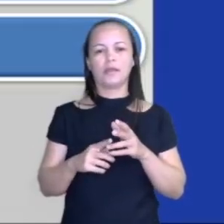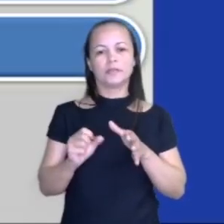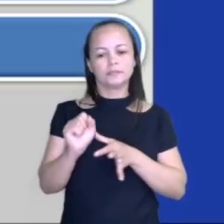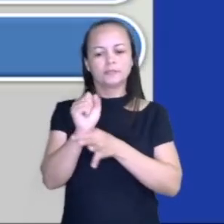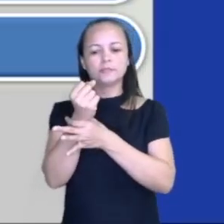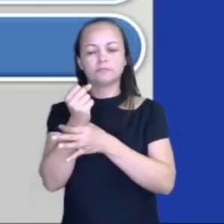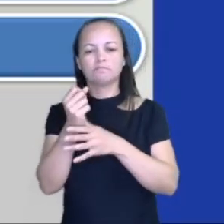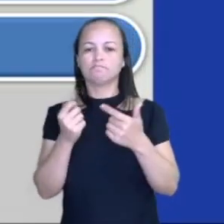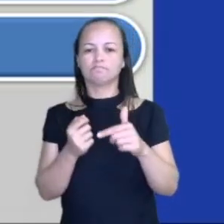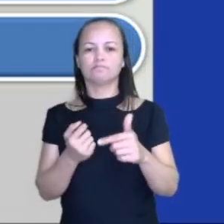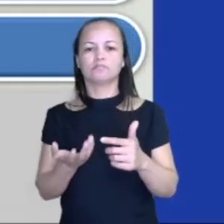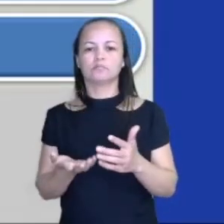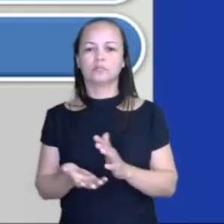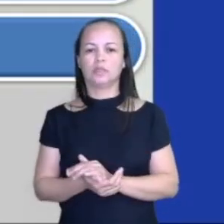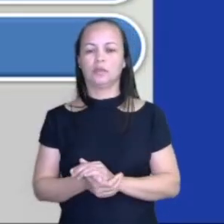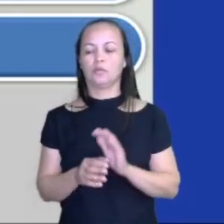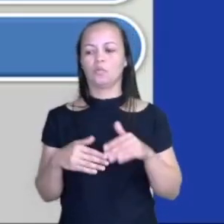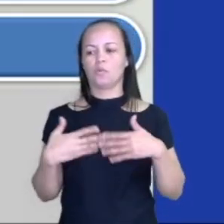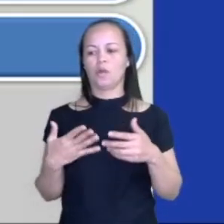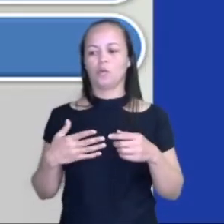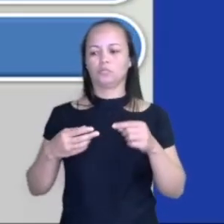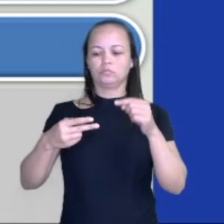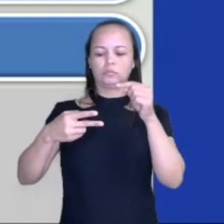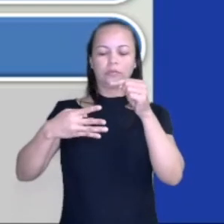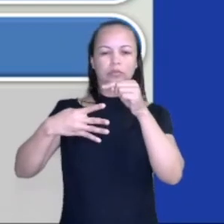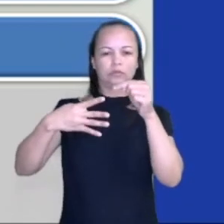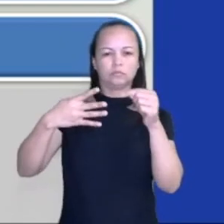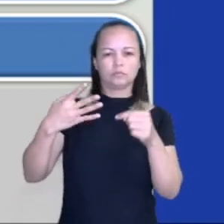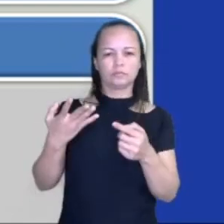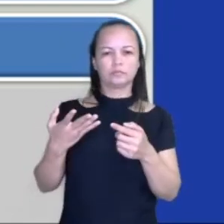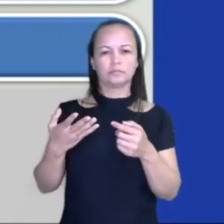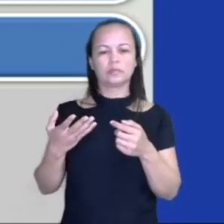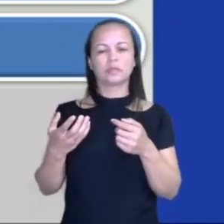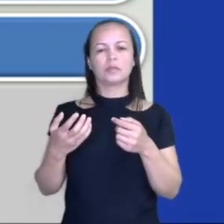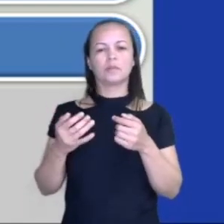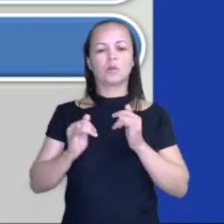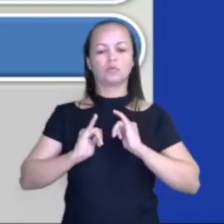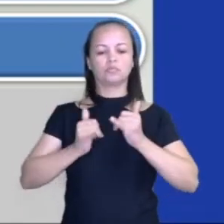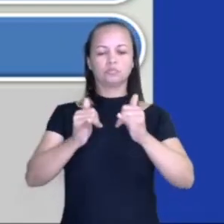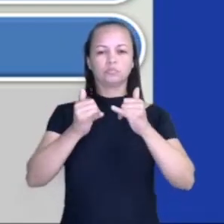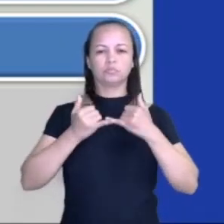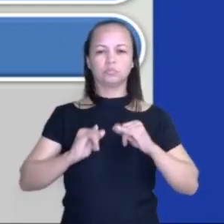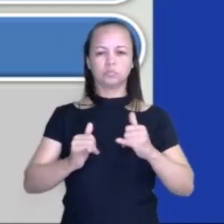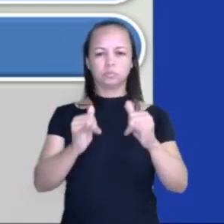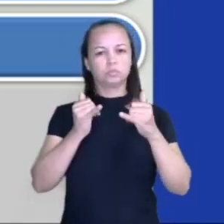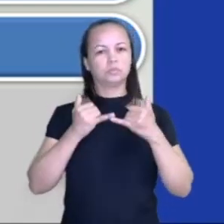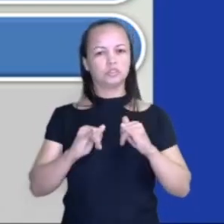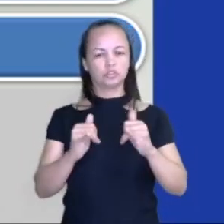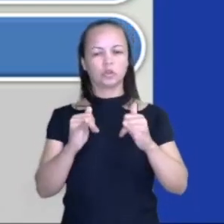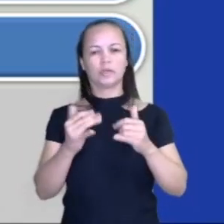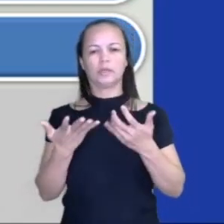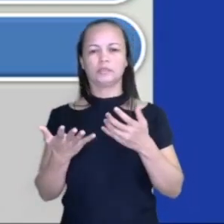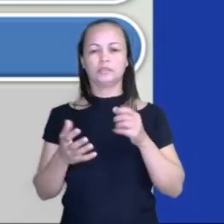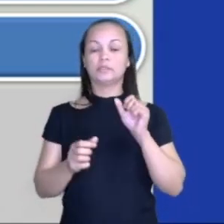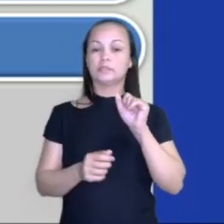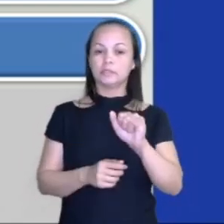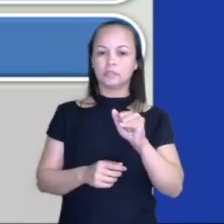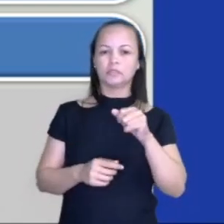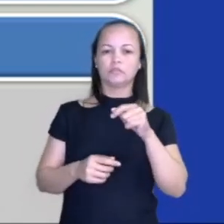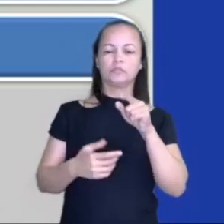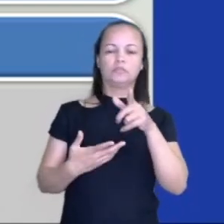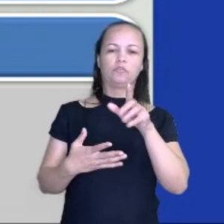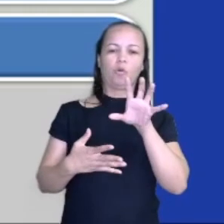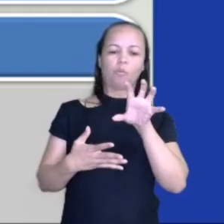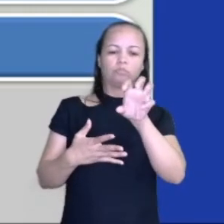como desse daqui e produz um choque elétrico tá se você for tocar nesse